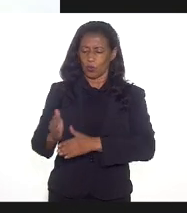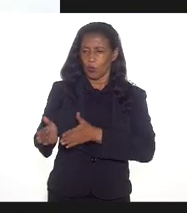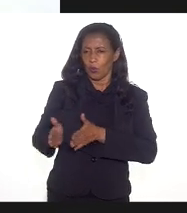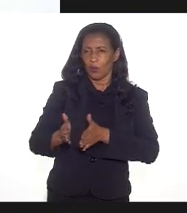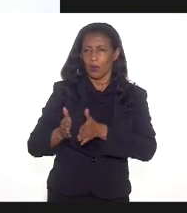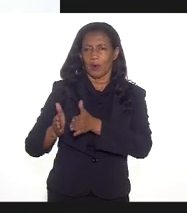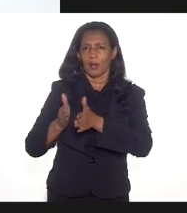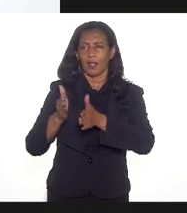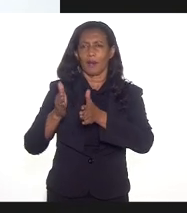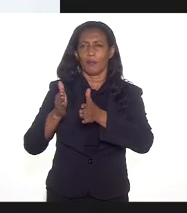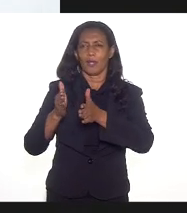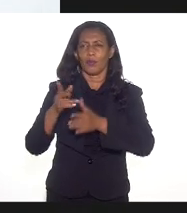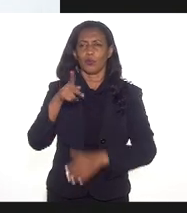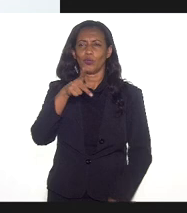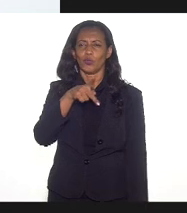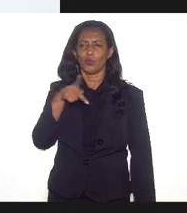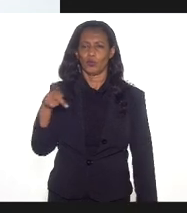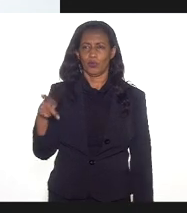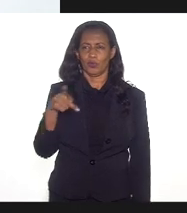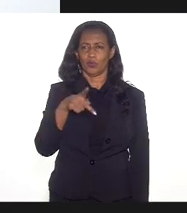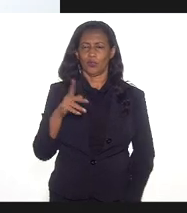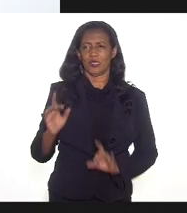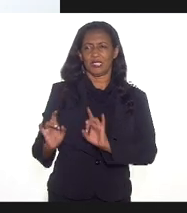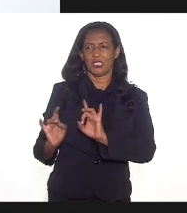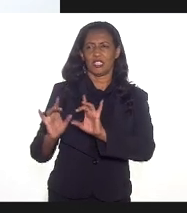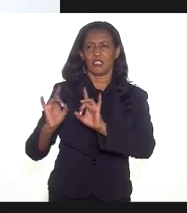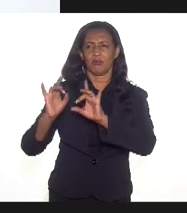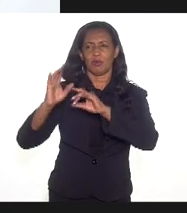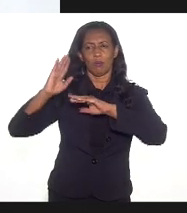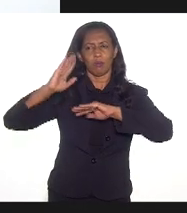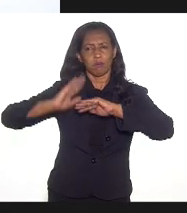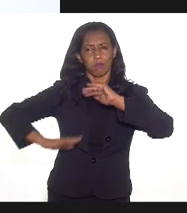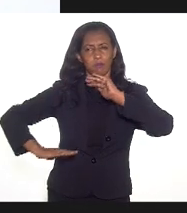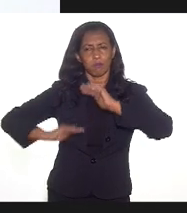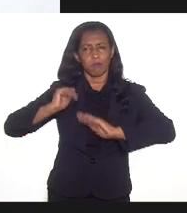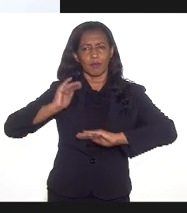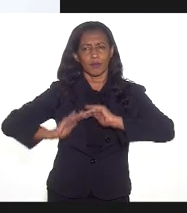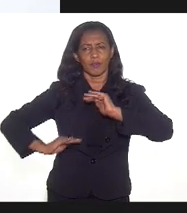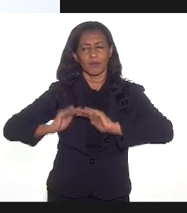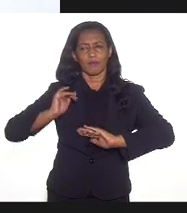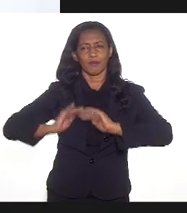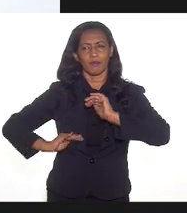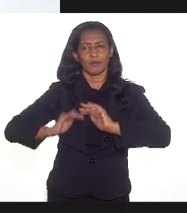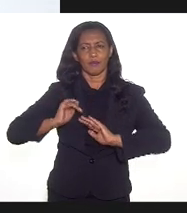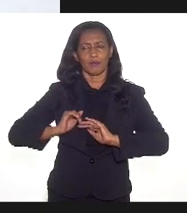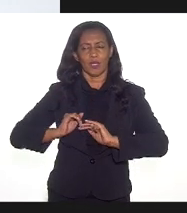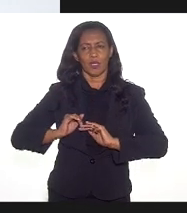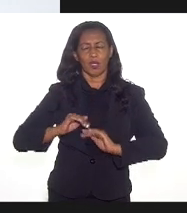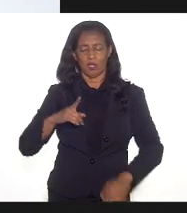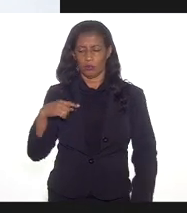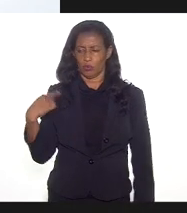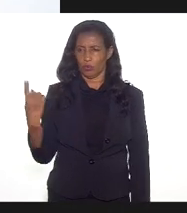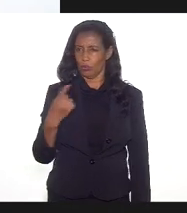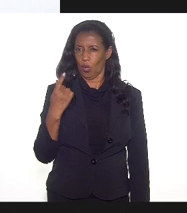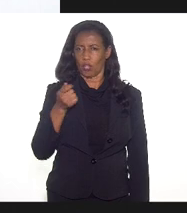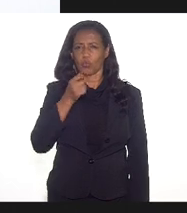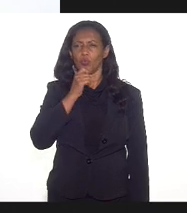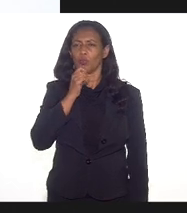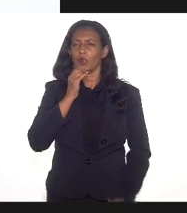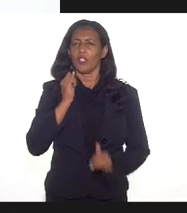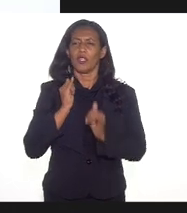na qualidade de professores especialistas. Dentre eles, pois não temos informações